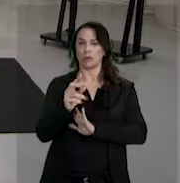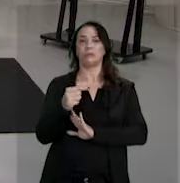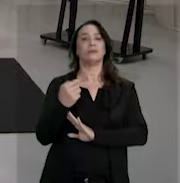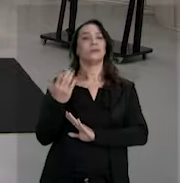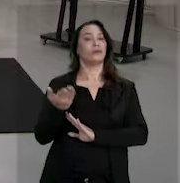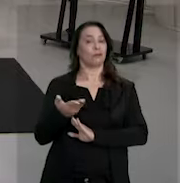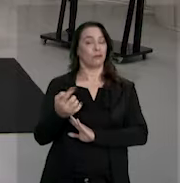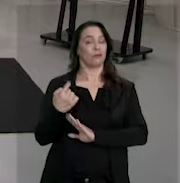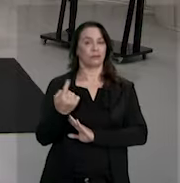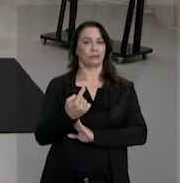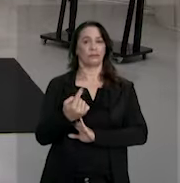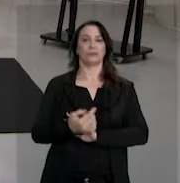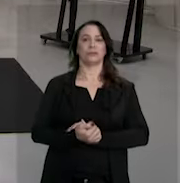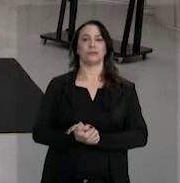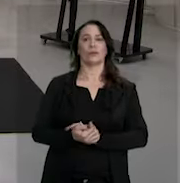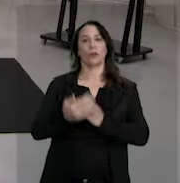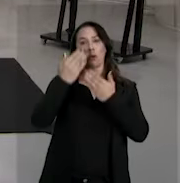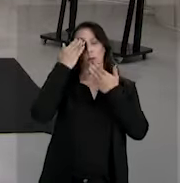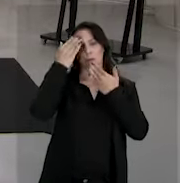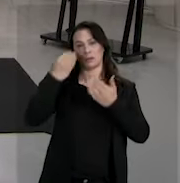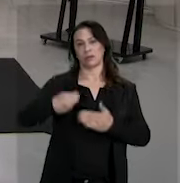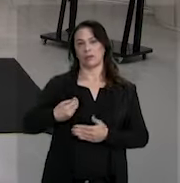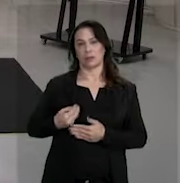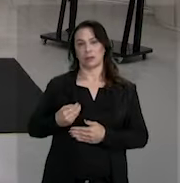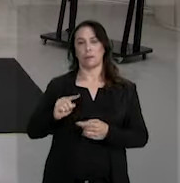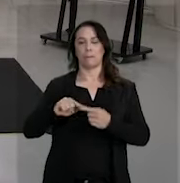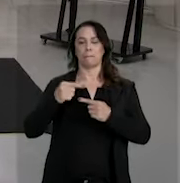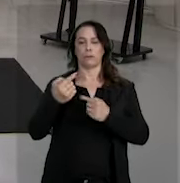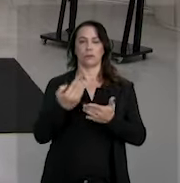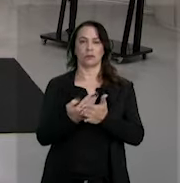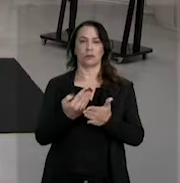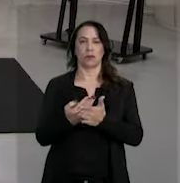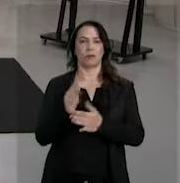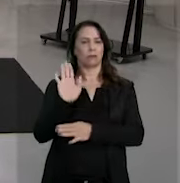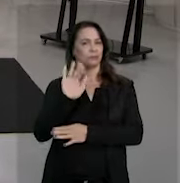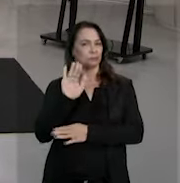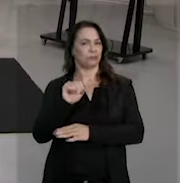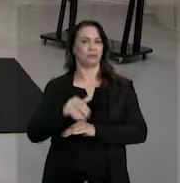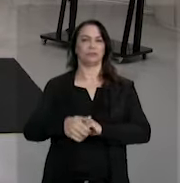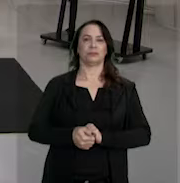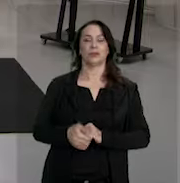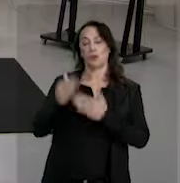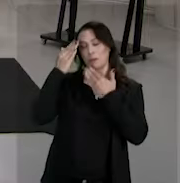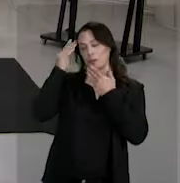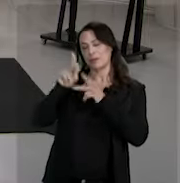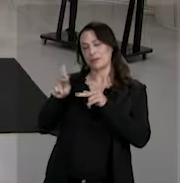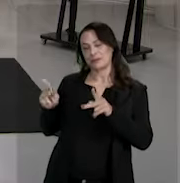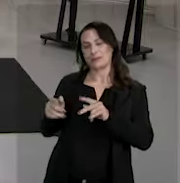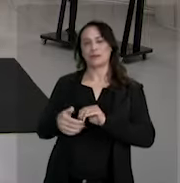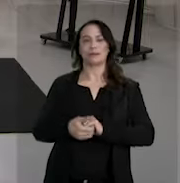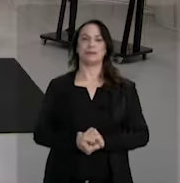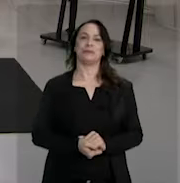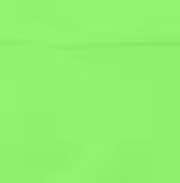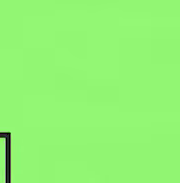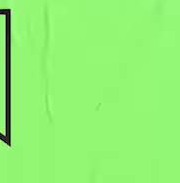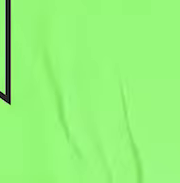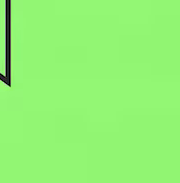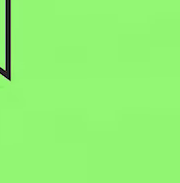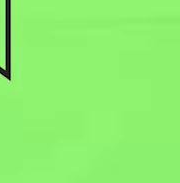respondê-los. Muito obrigada pela sua companhia. Aguardo vocês na nossa próxima aula. Até lá. Tchau, tchau. Obrigada, Ludmila. Obrigada.